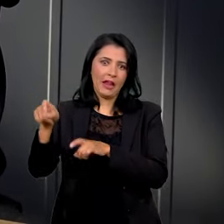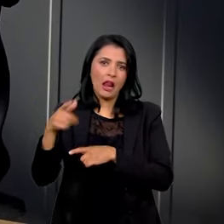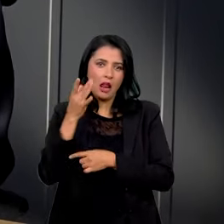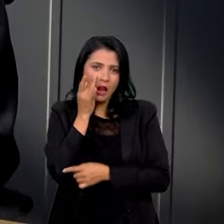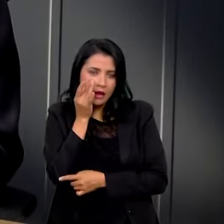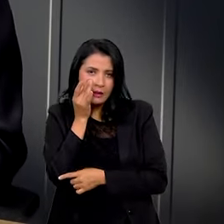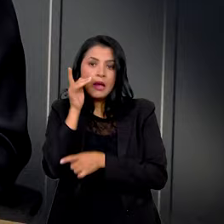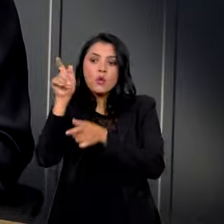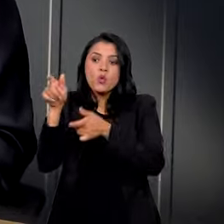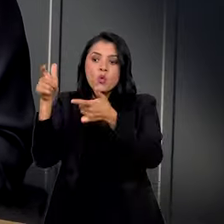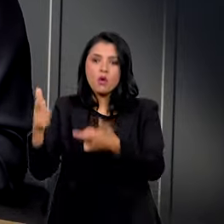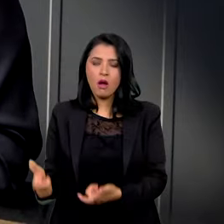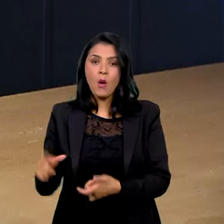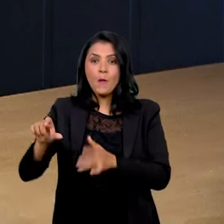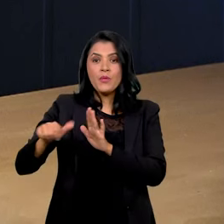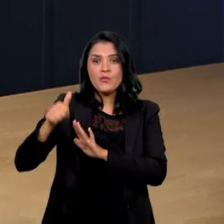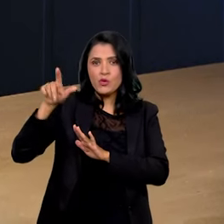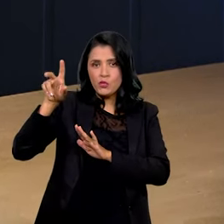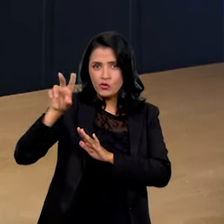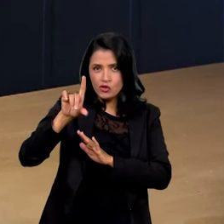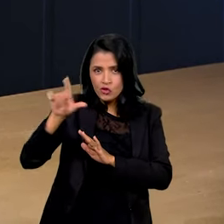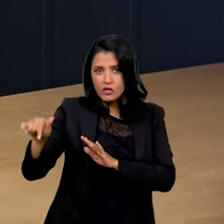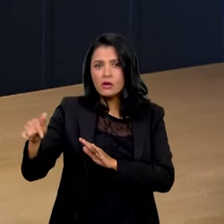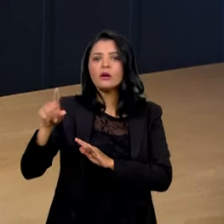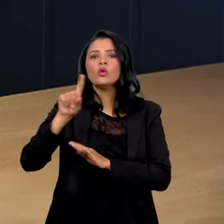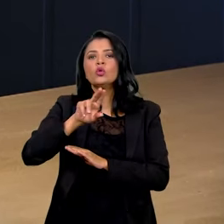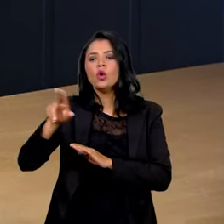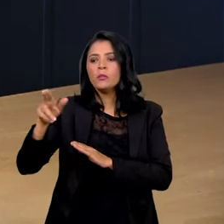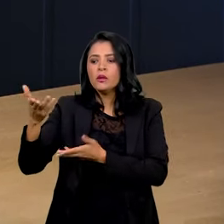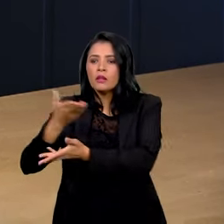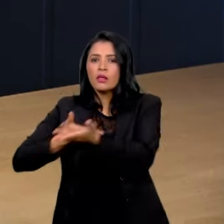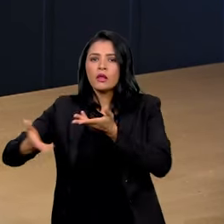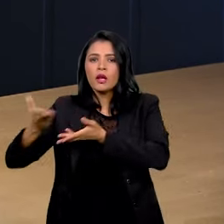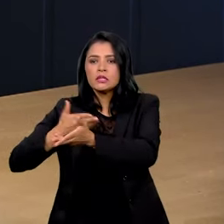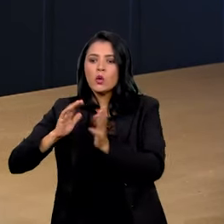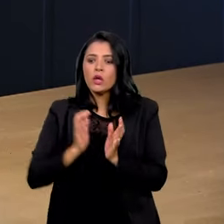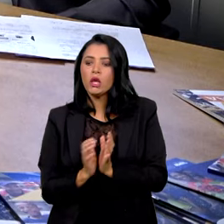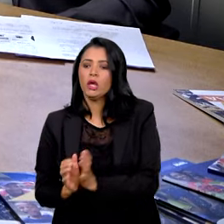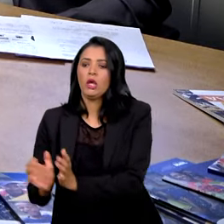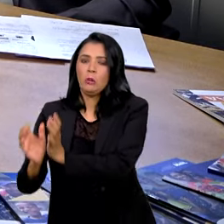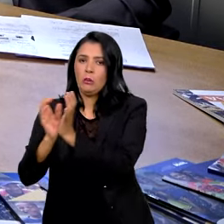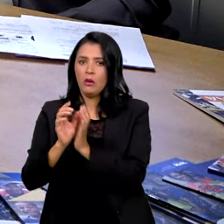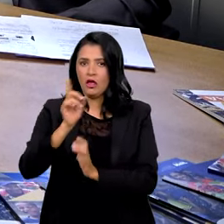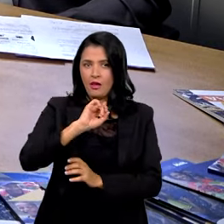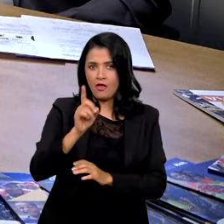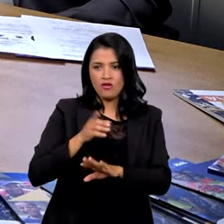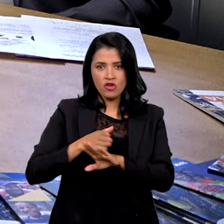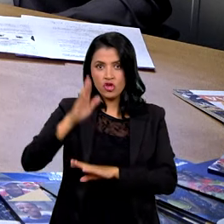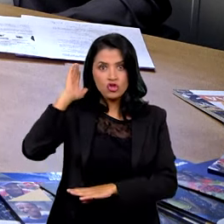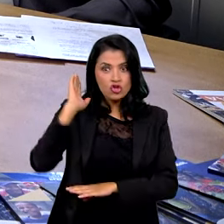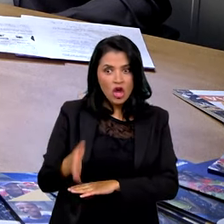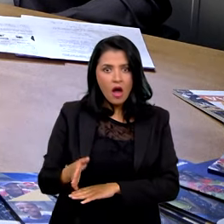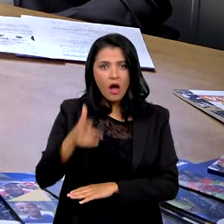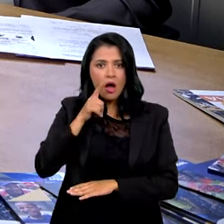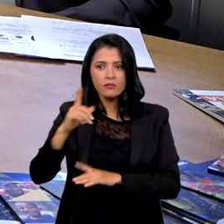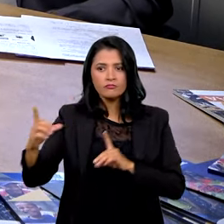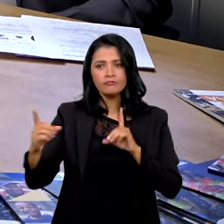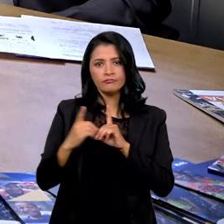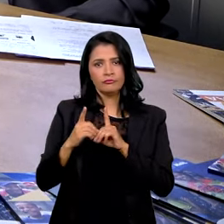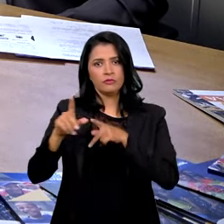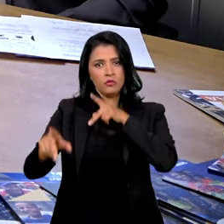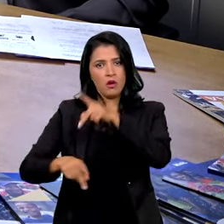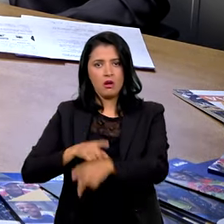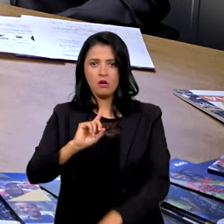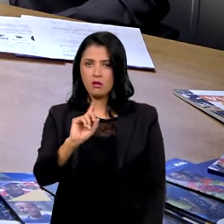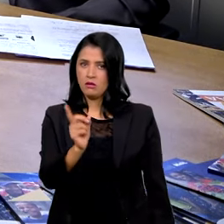Campo o primeiro dia dele no campo é um dia que a gente chama de integração entre as equipes então um dia que ele vai ter ele não vai necessariamente já começar a